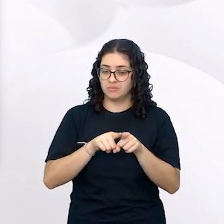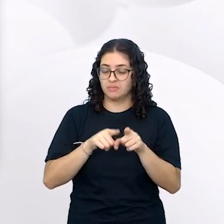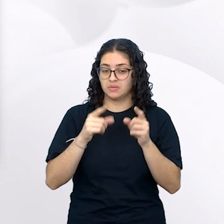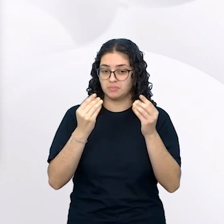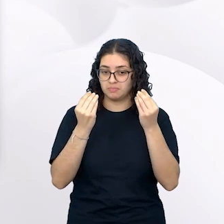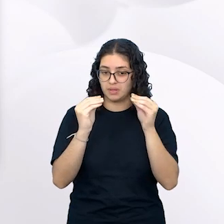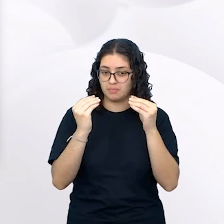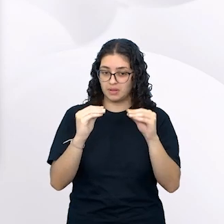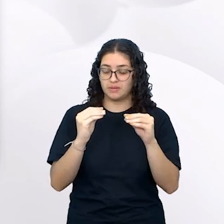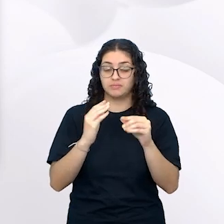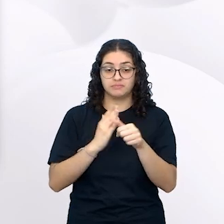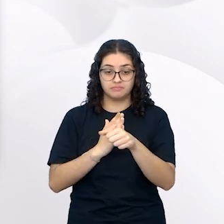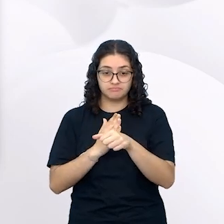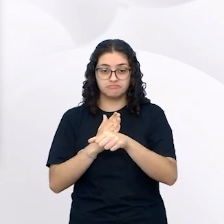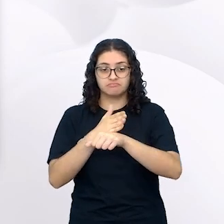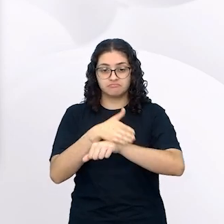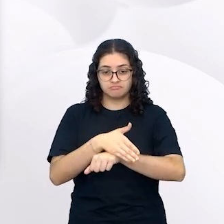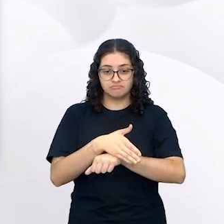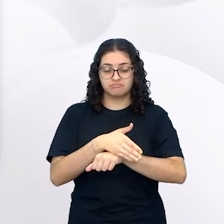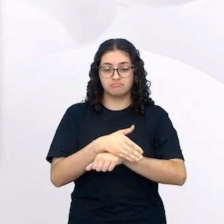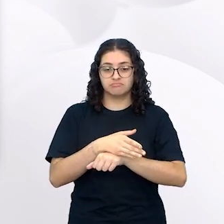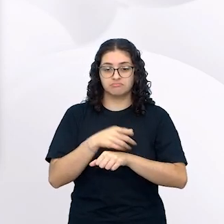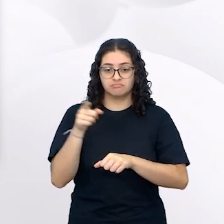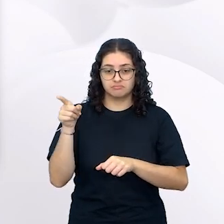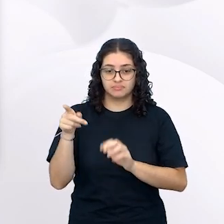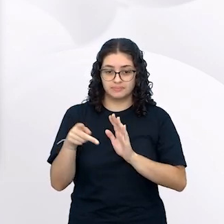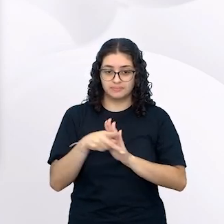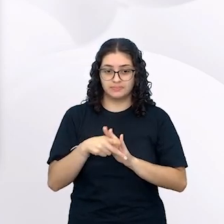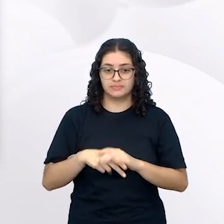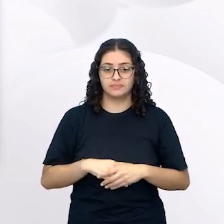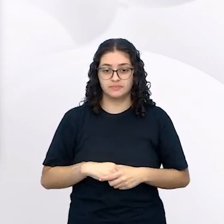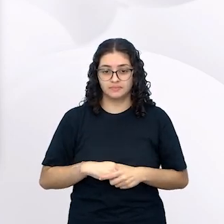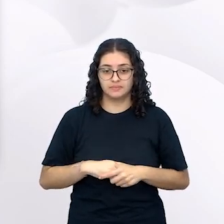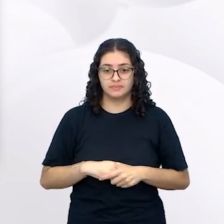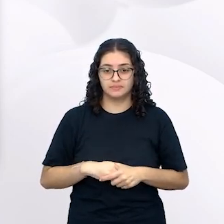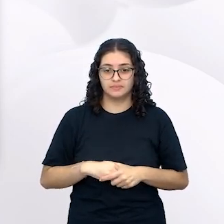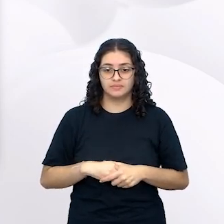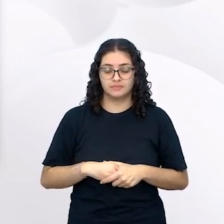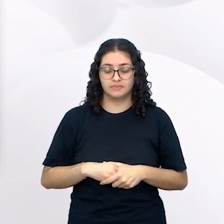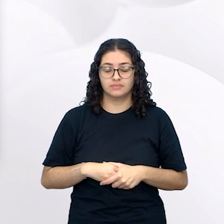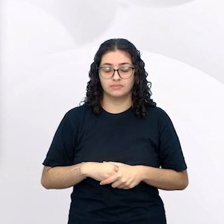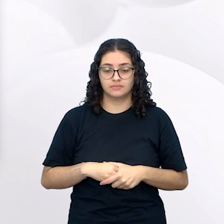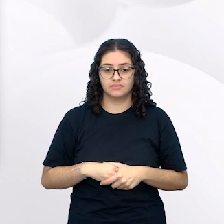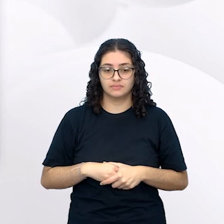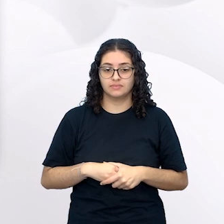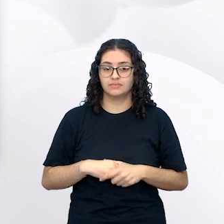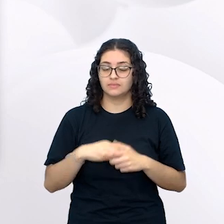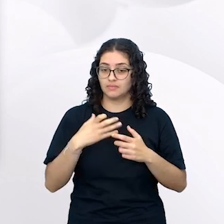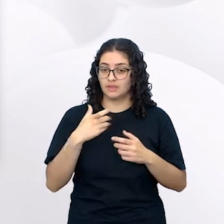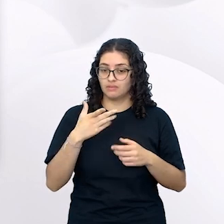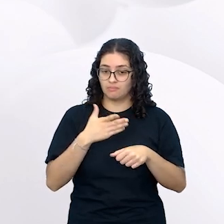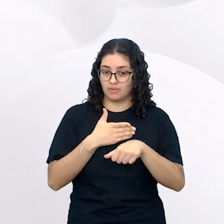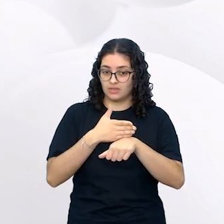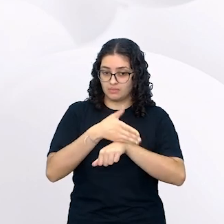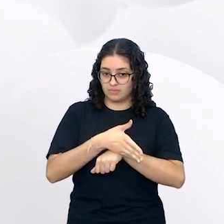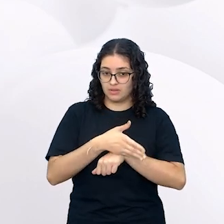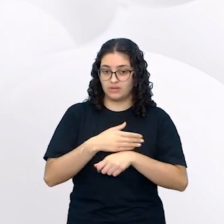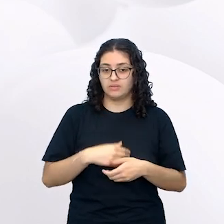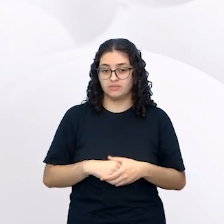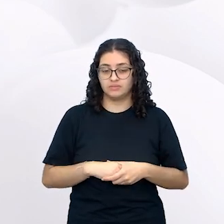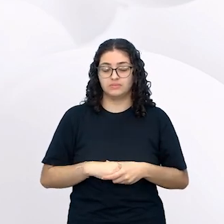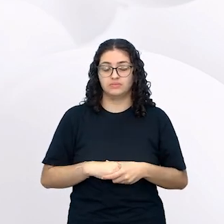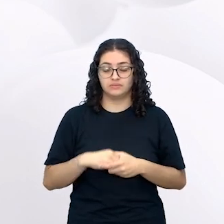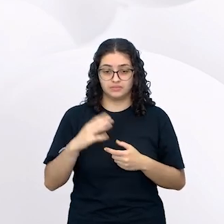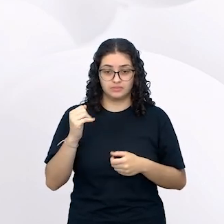nós... Depois, você pode clicar no seu recurso aqui, em que curso, em percurso que você quer estar.